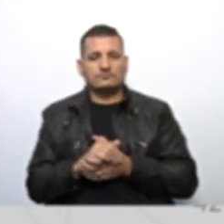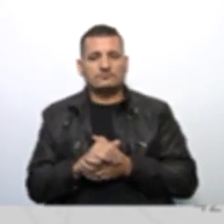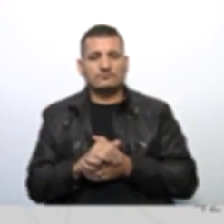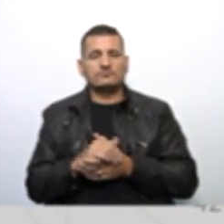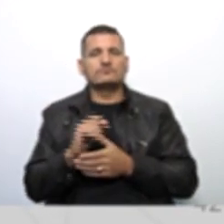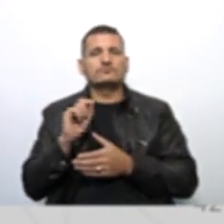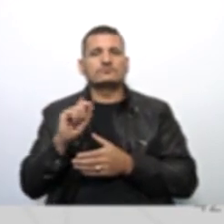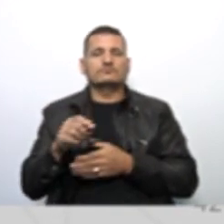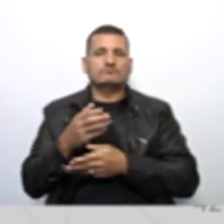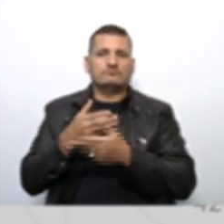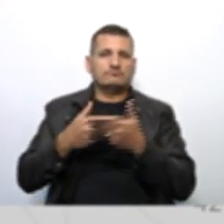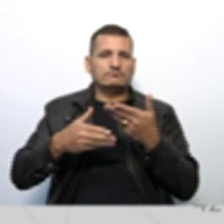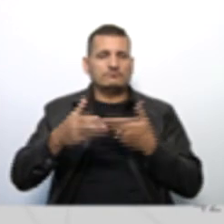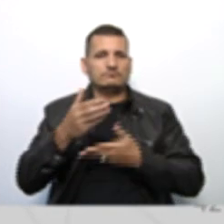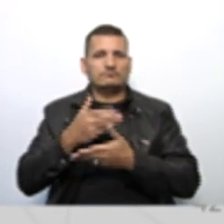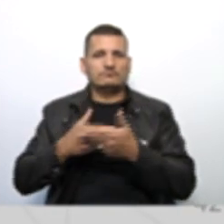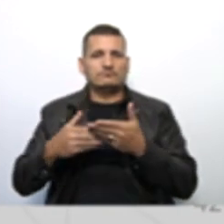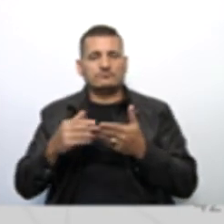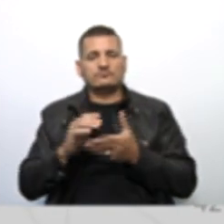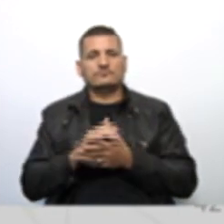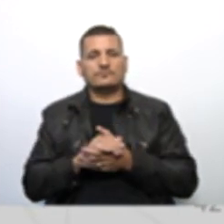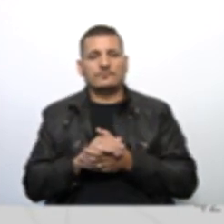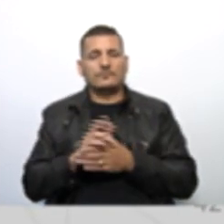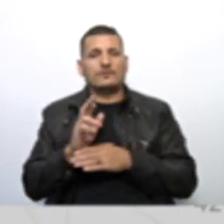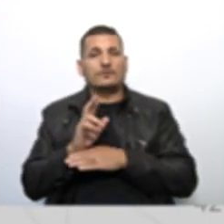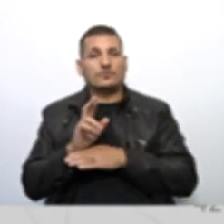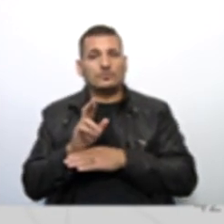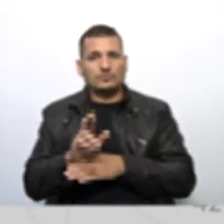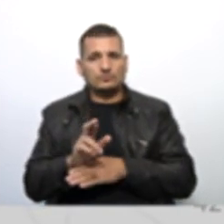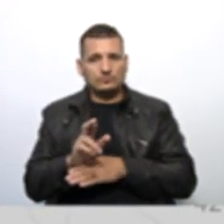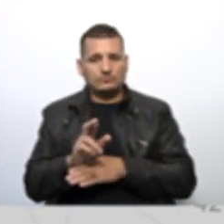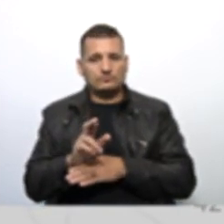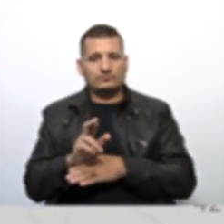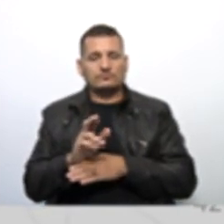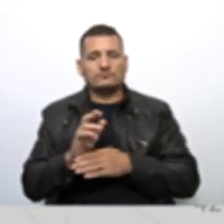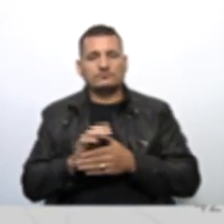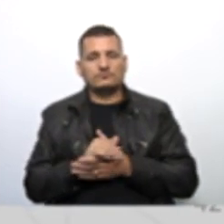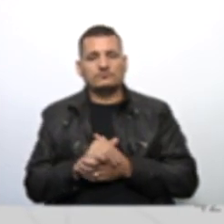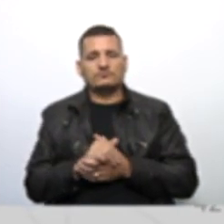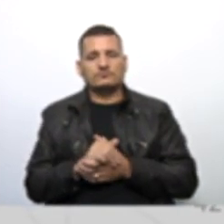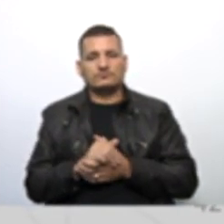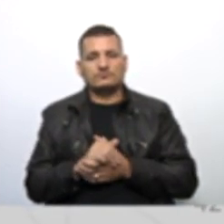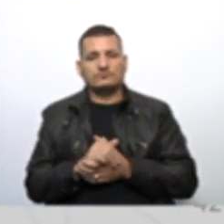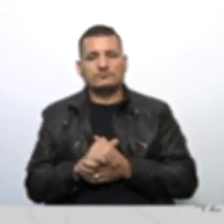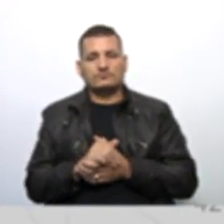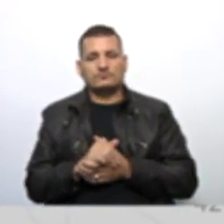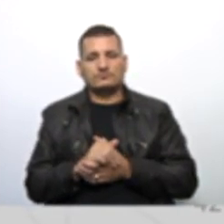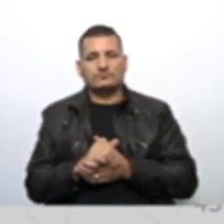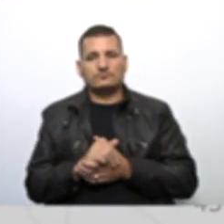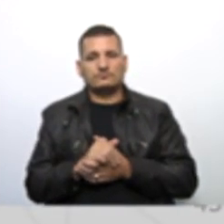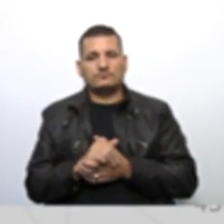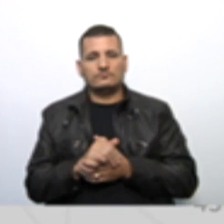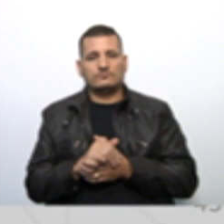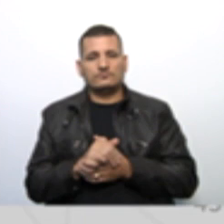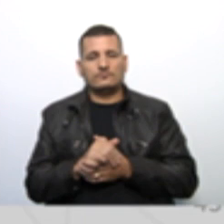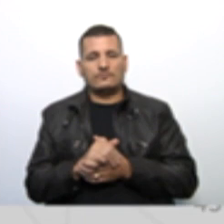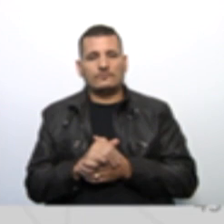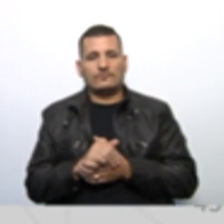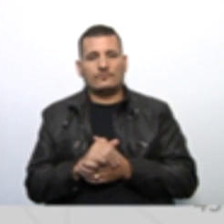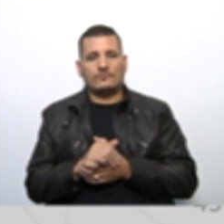compartilhar os recursos da rede interna da empresa. ok? Nós vamos já